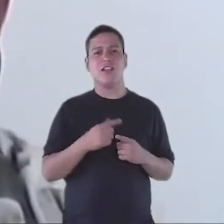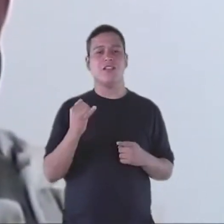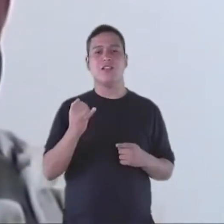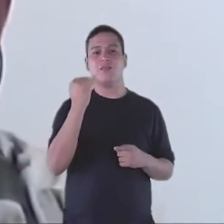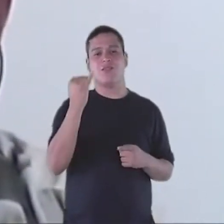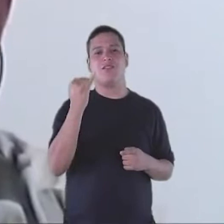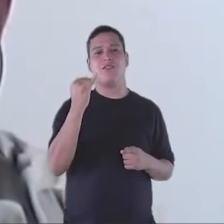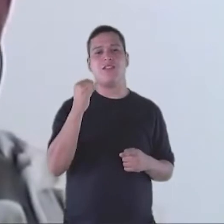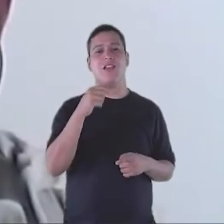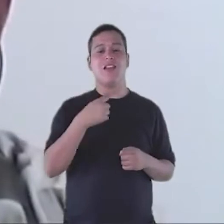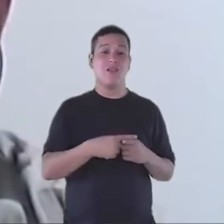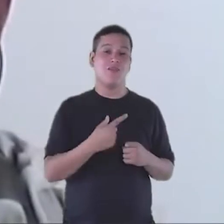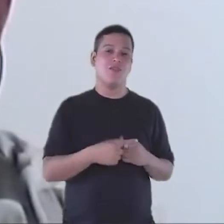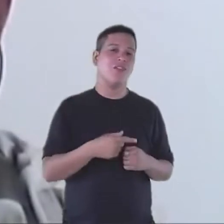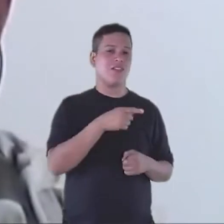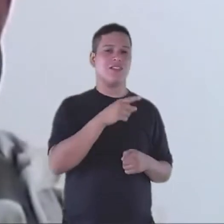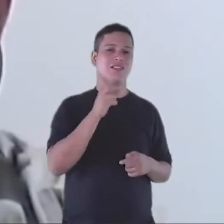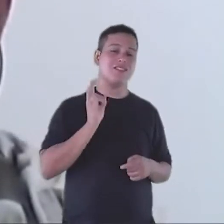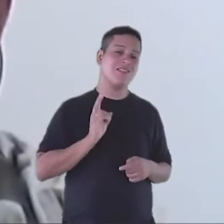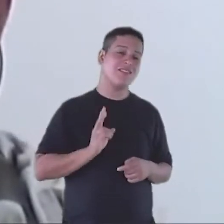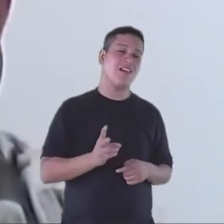sofrer sozinho.